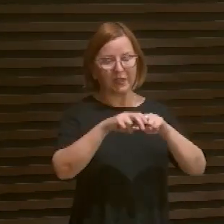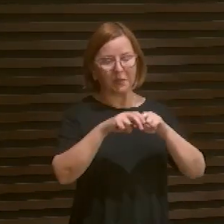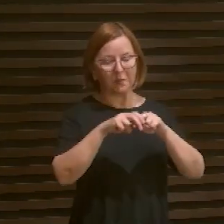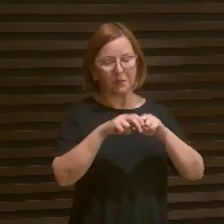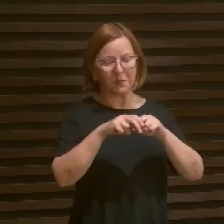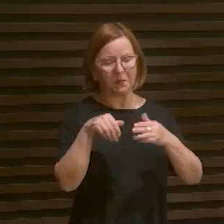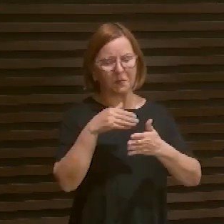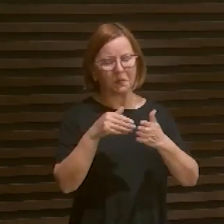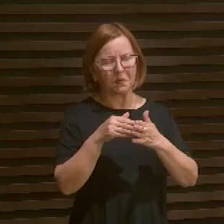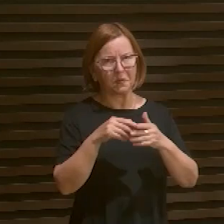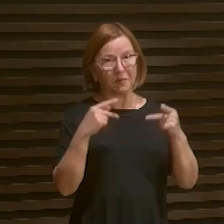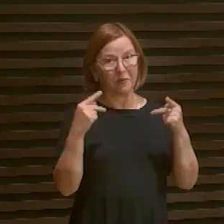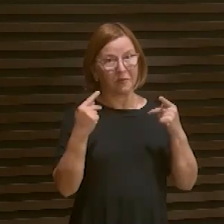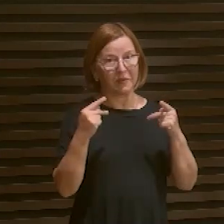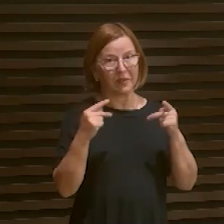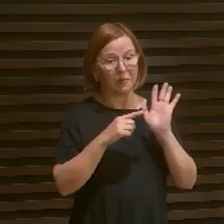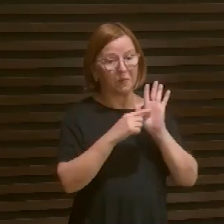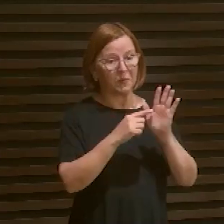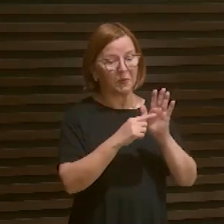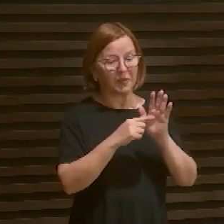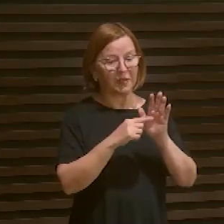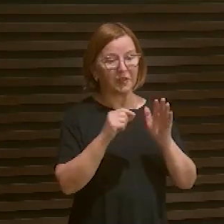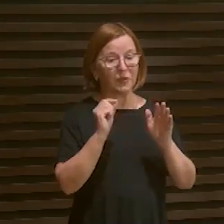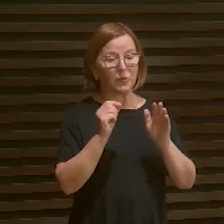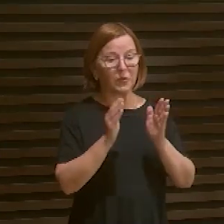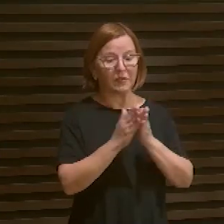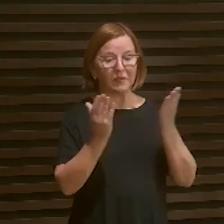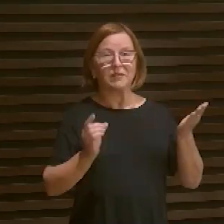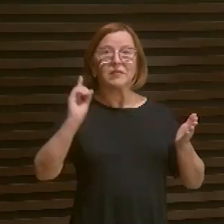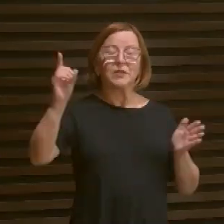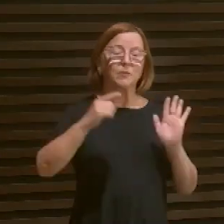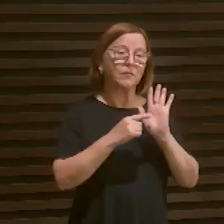lhe expondo o que as Escrituras diziam a seu respeito.